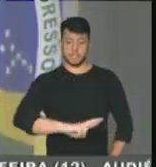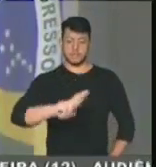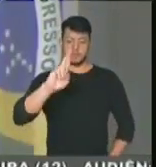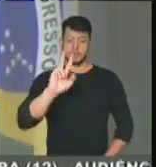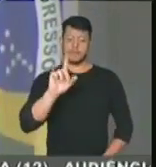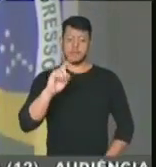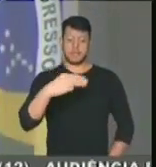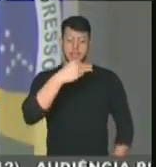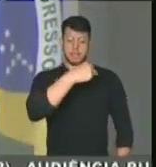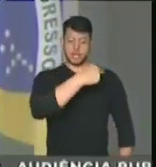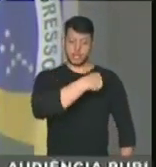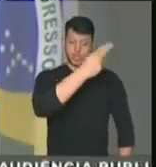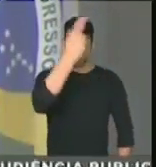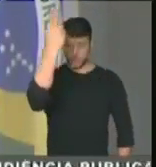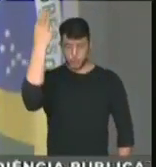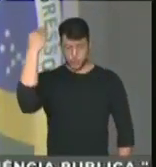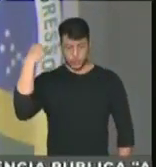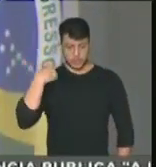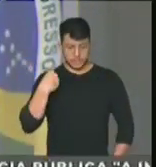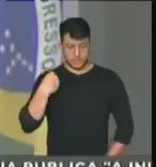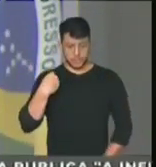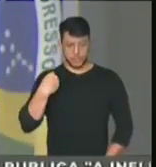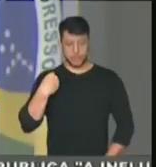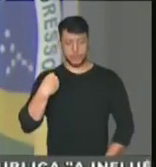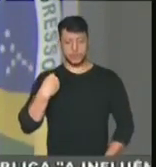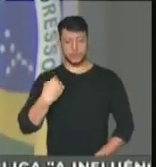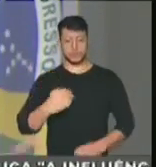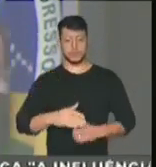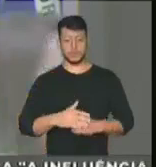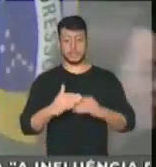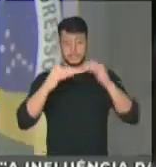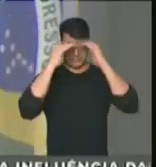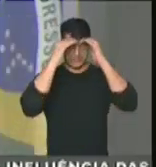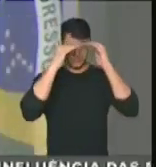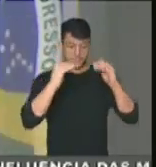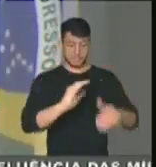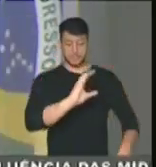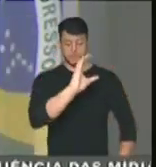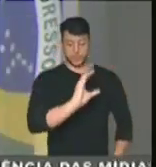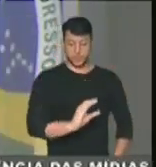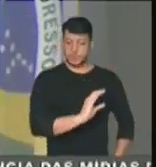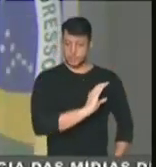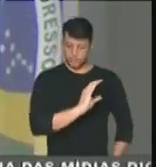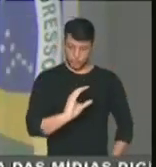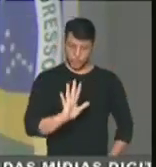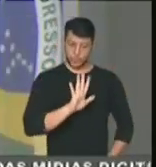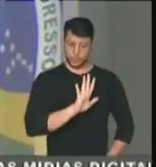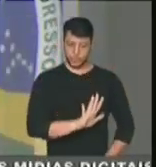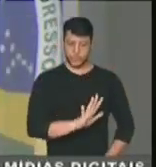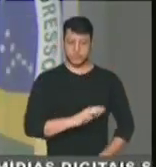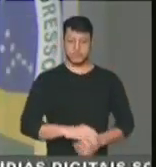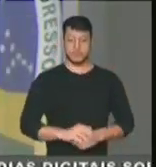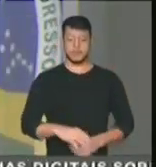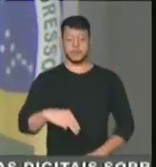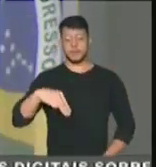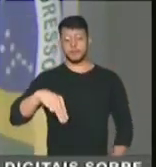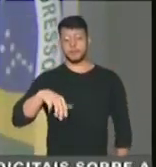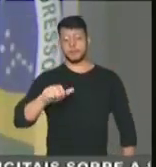respeitada e admirada e votada pelos irmãos católicos maria